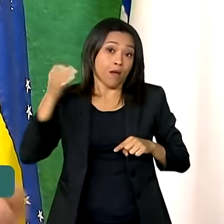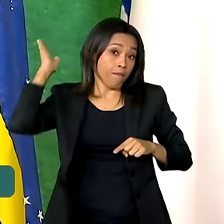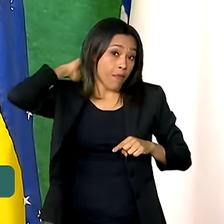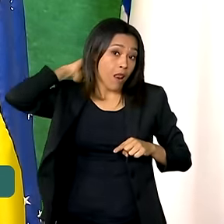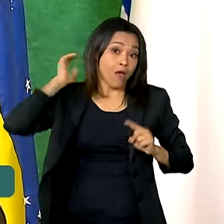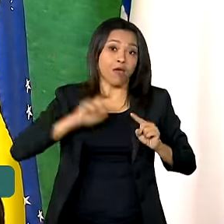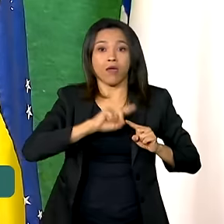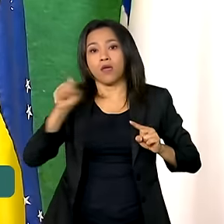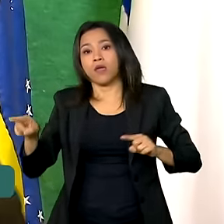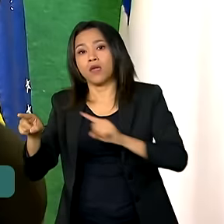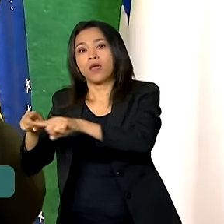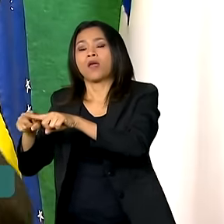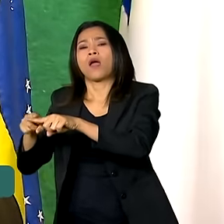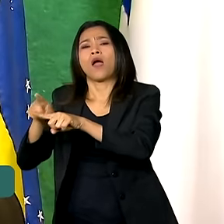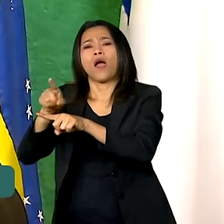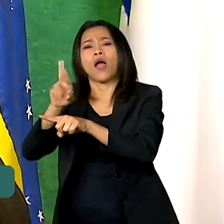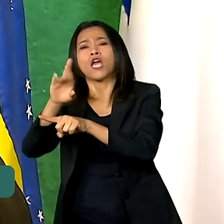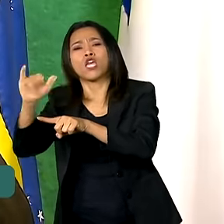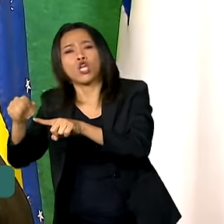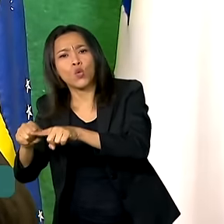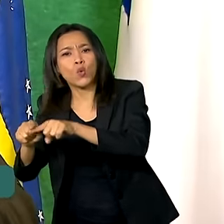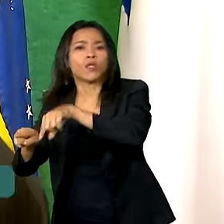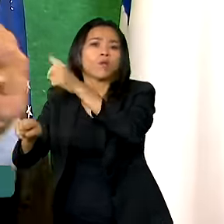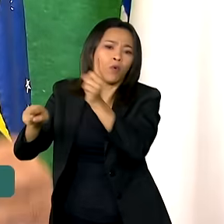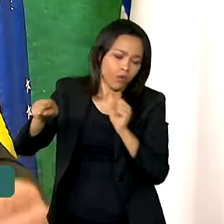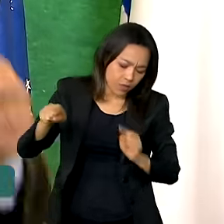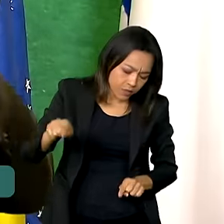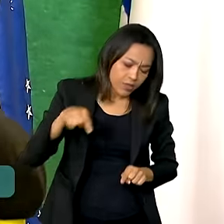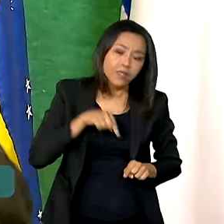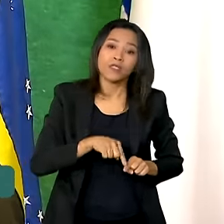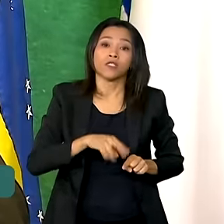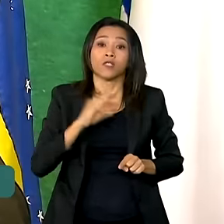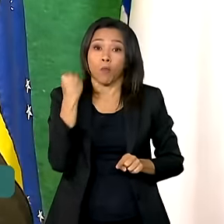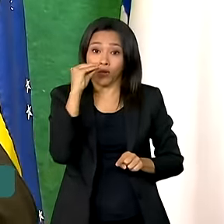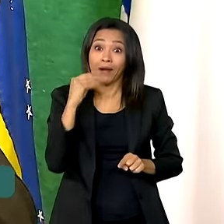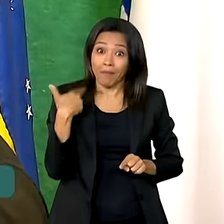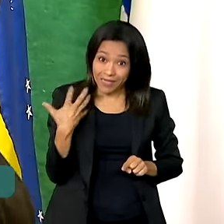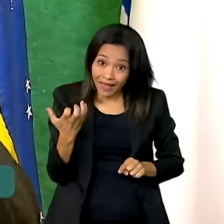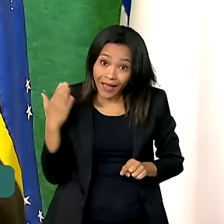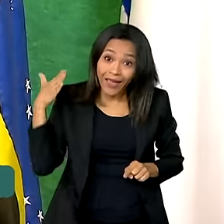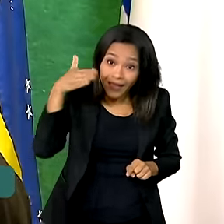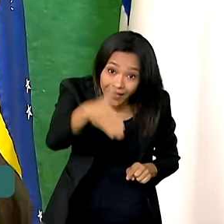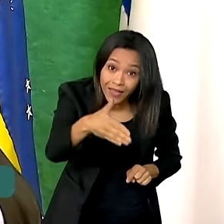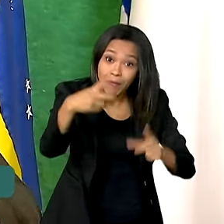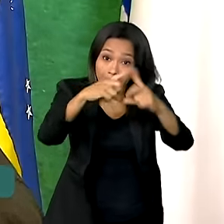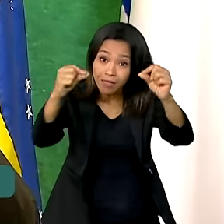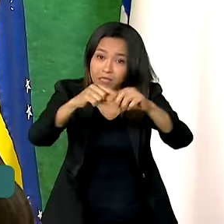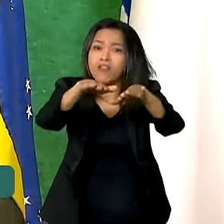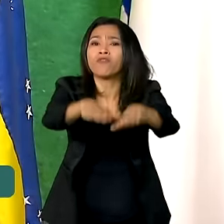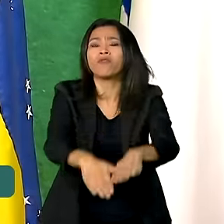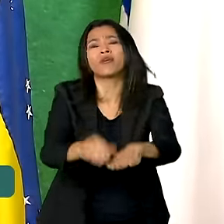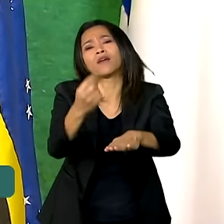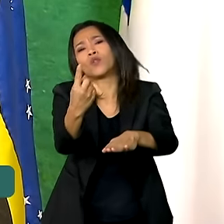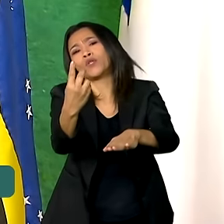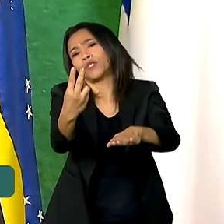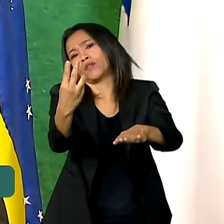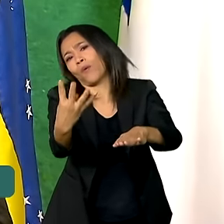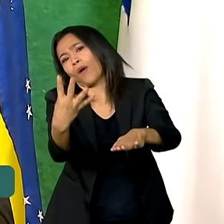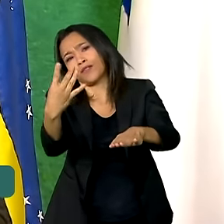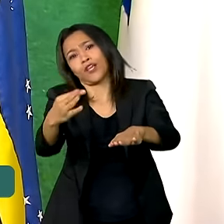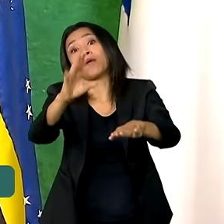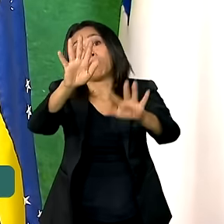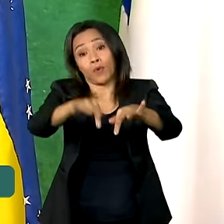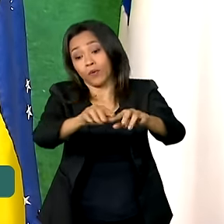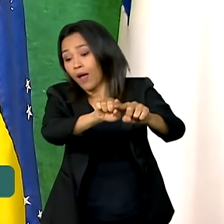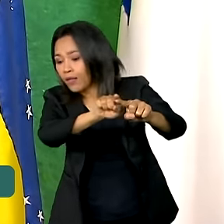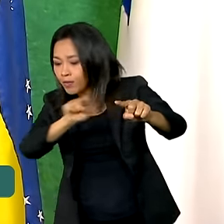de Janeiro, de Belém a Porto Alegre, que tenha como escala Brasília, você pode ficar na cidade de Brasília por 2, 3, 4 dias e depois seguir o seu destino final